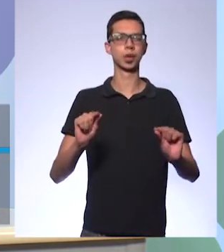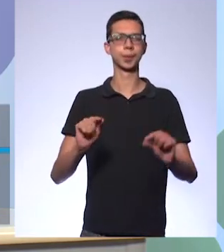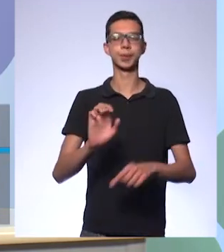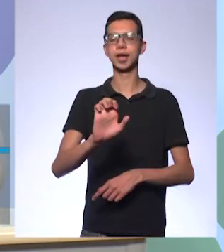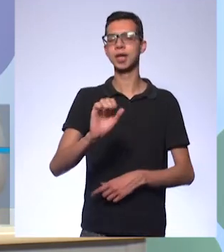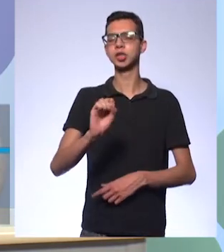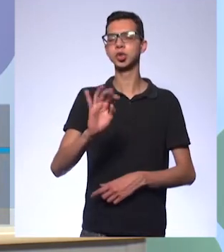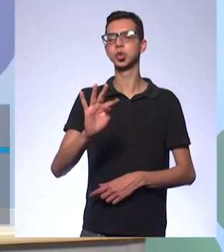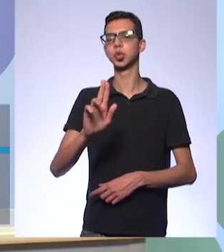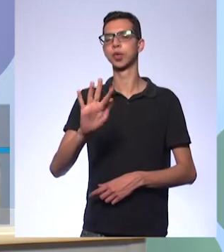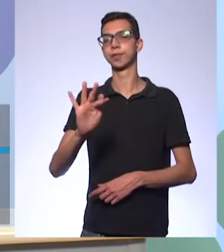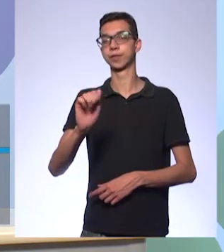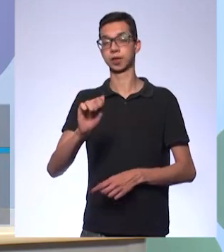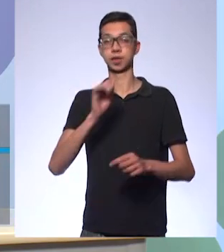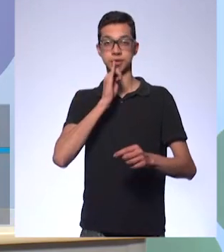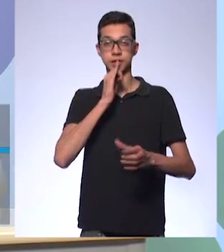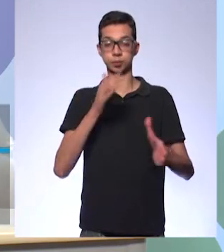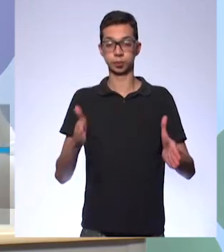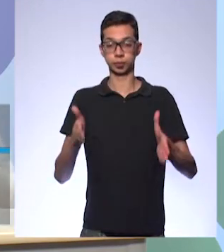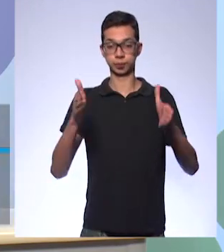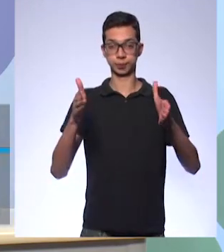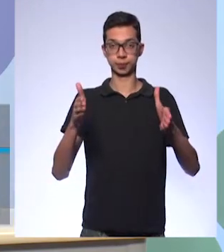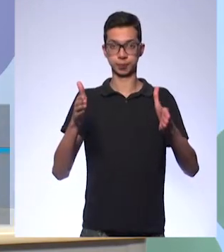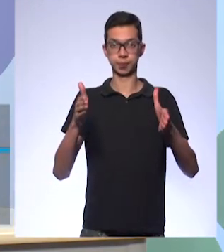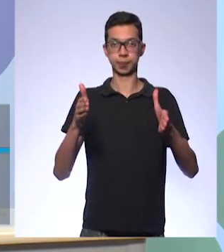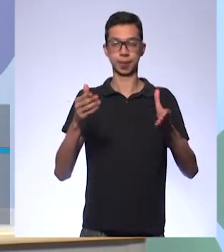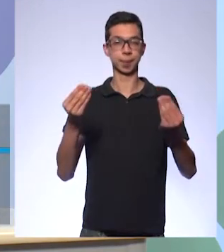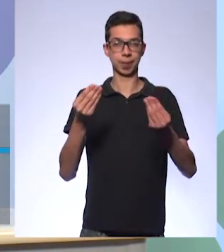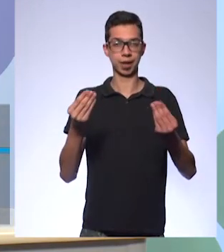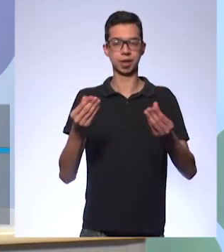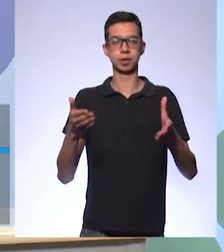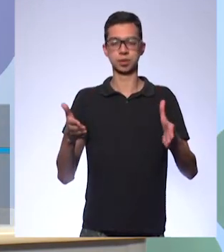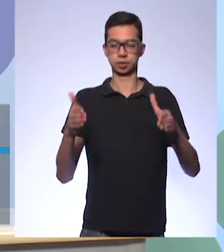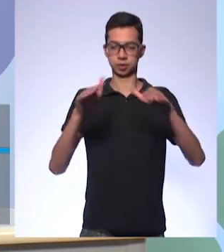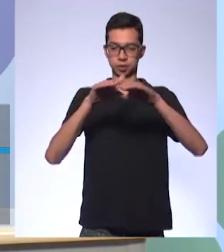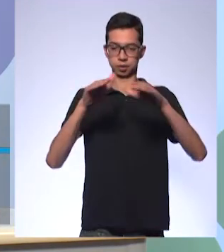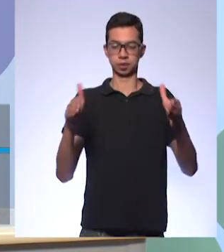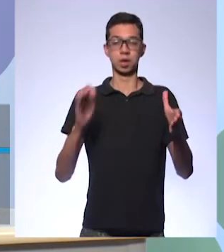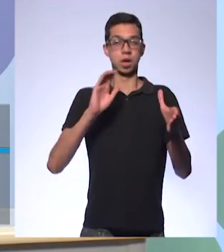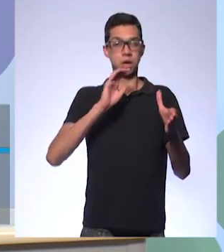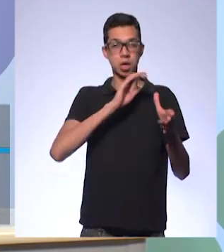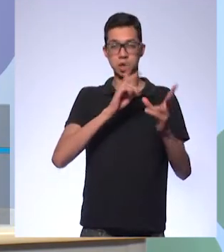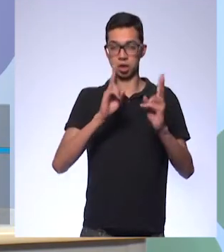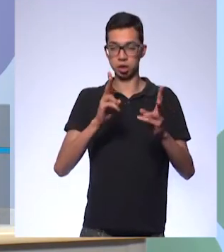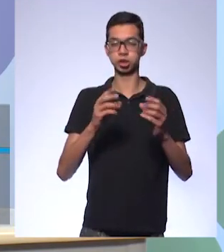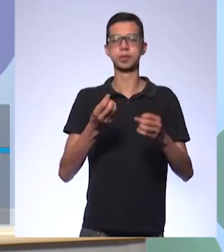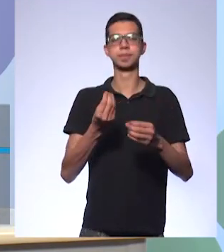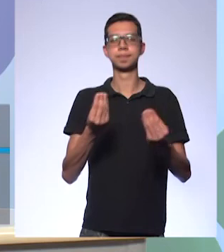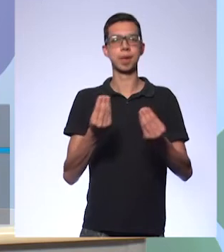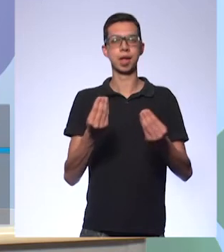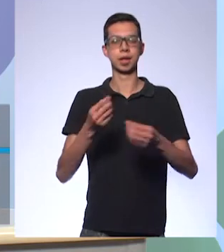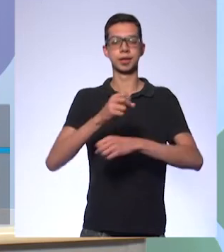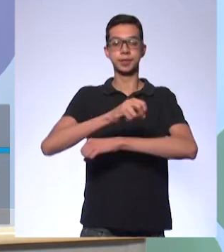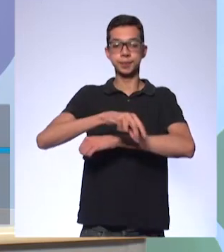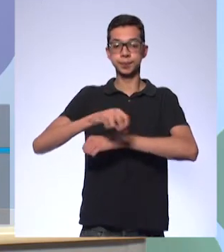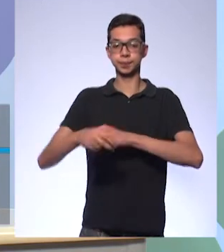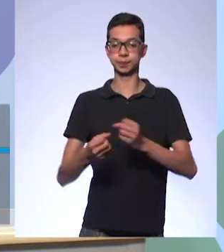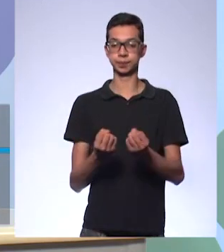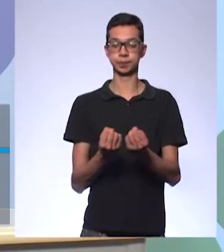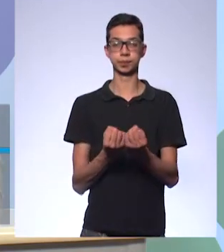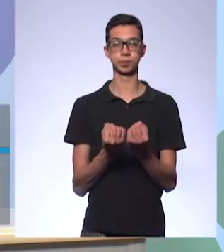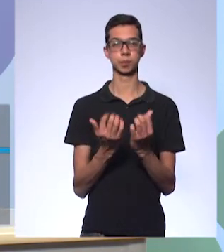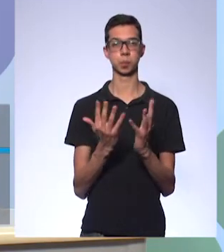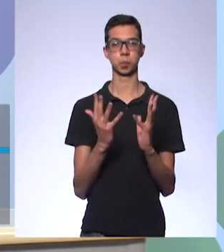tem como função? Né? Reter calor para fazer as sementes germinarem mais rápido. No caso do nosso planeta, esses raios solares